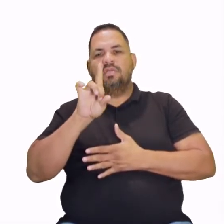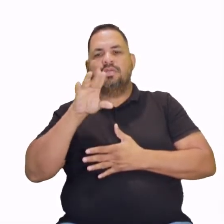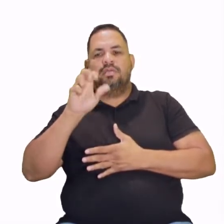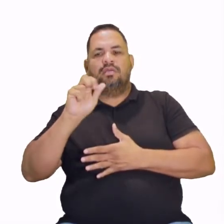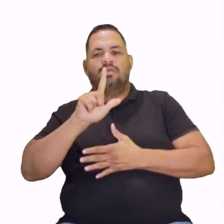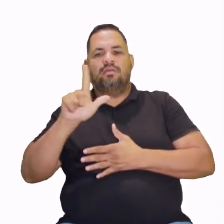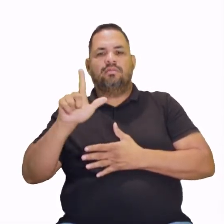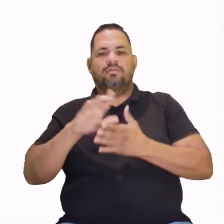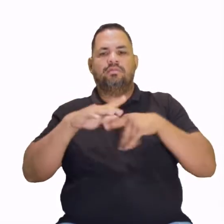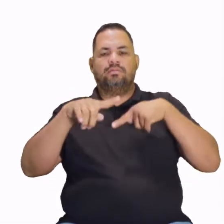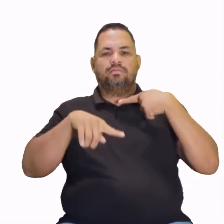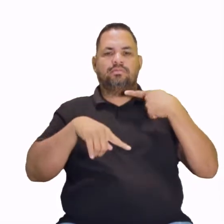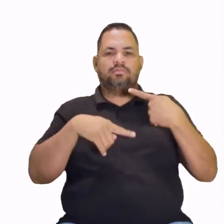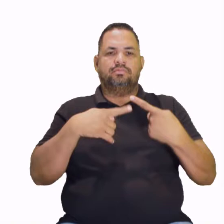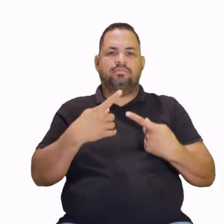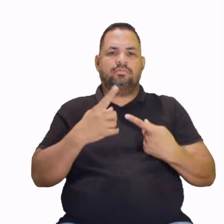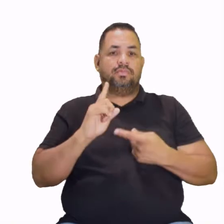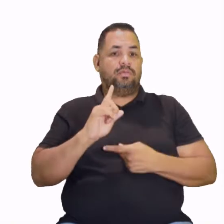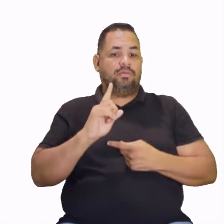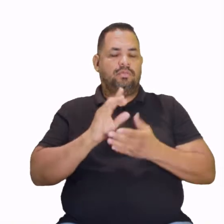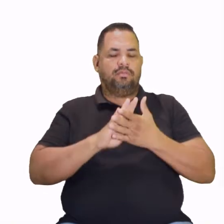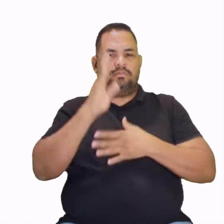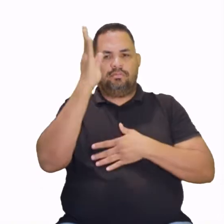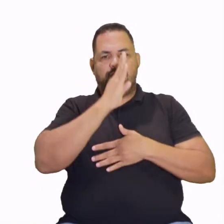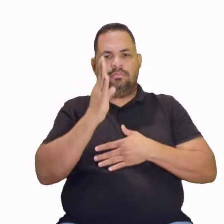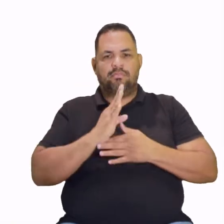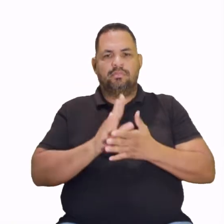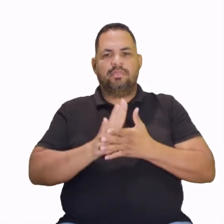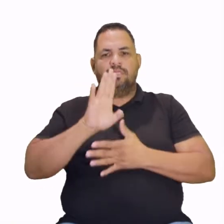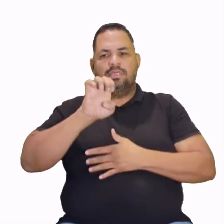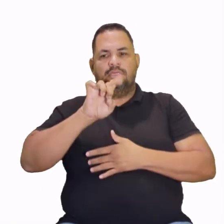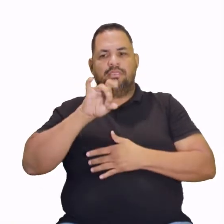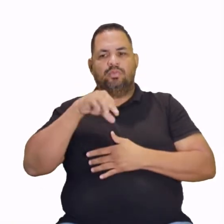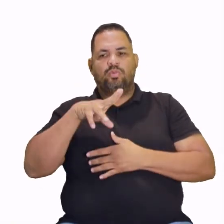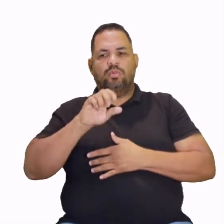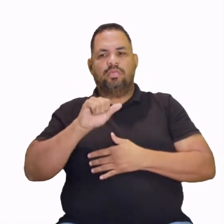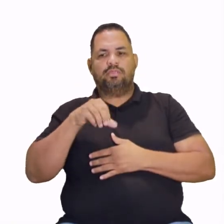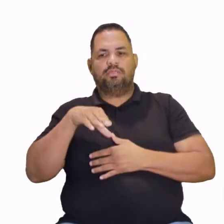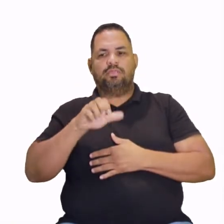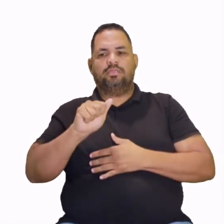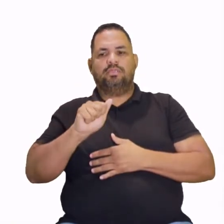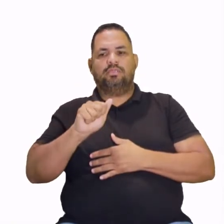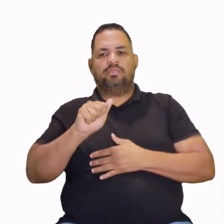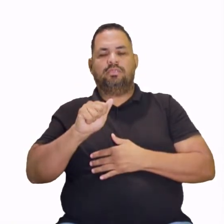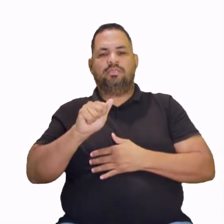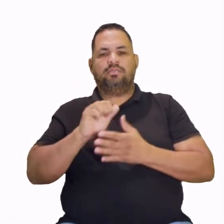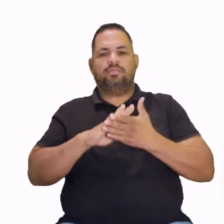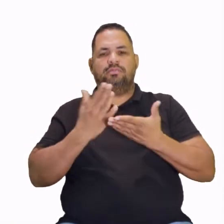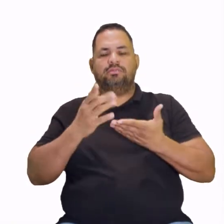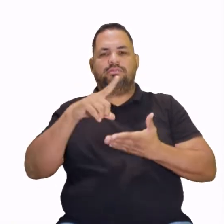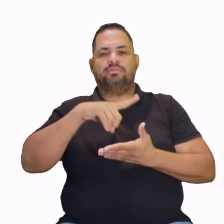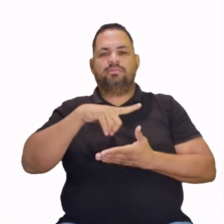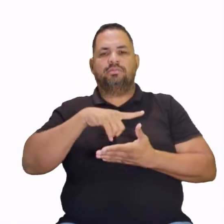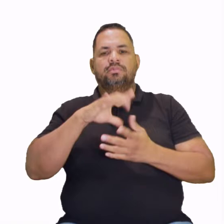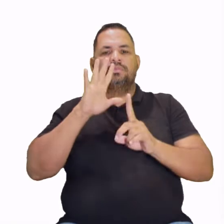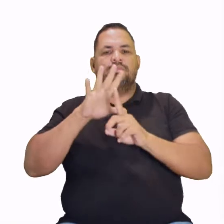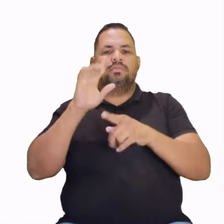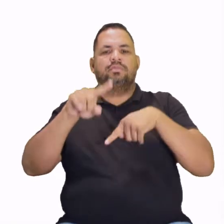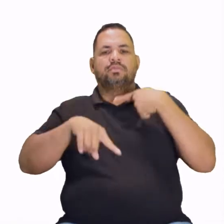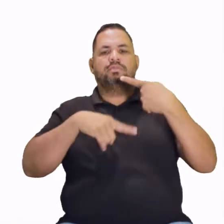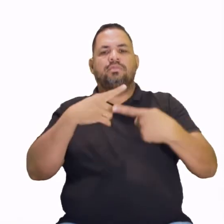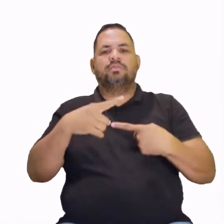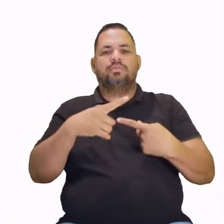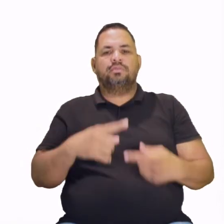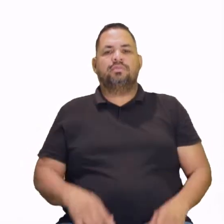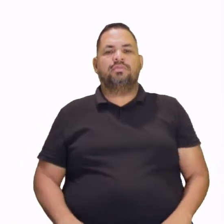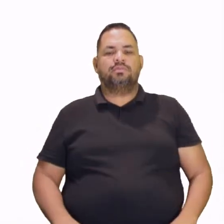depois, que ele não é brasileiro, é um lituano, e ele traz grandes influências. Depois nós vamos ver